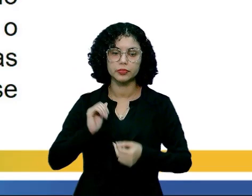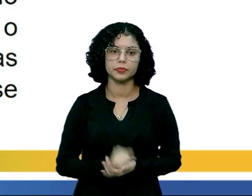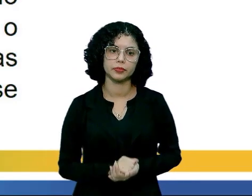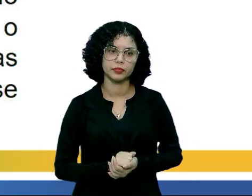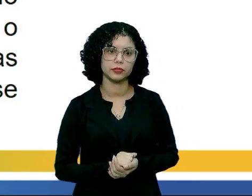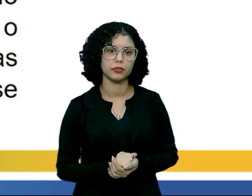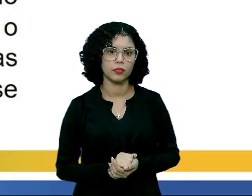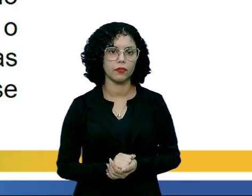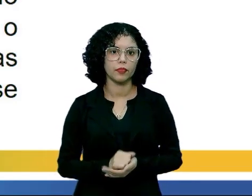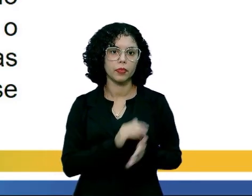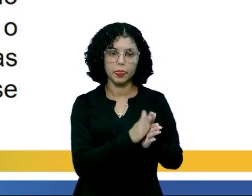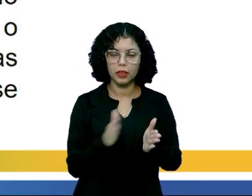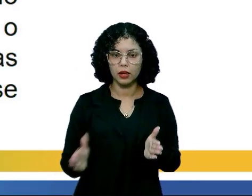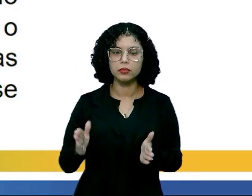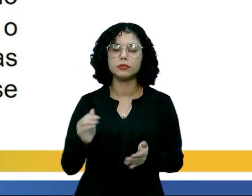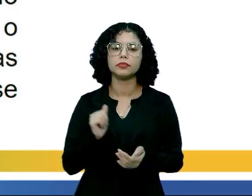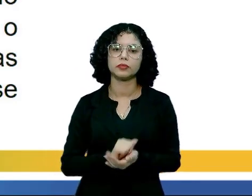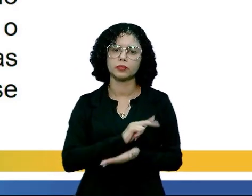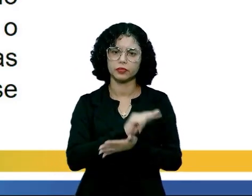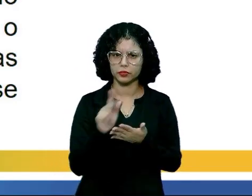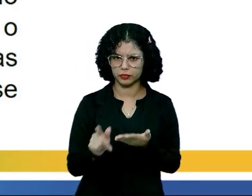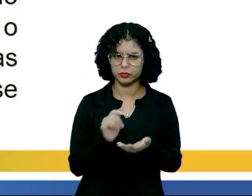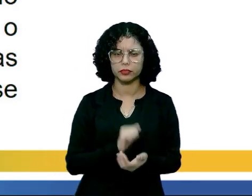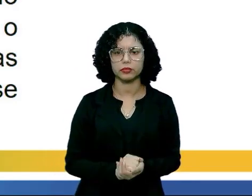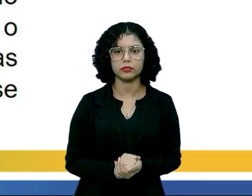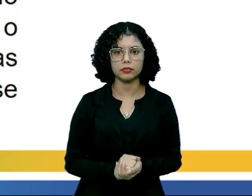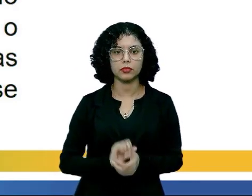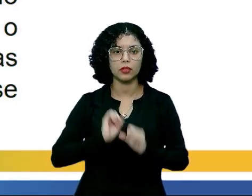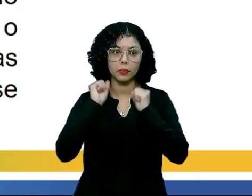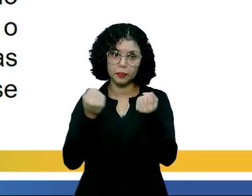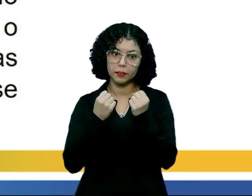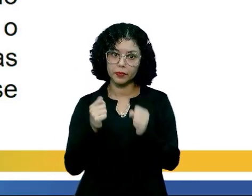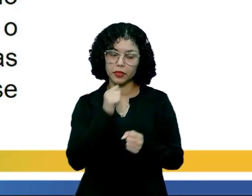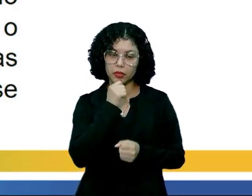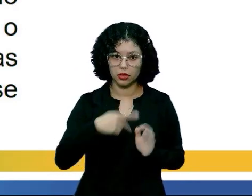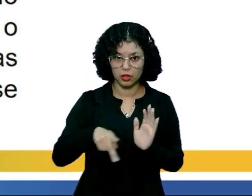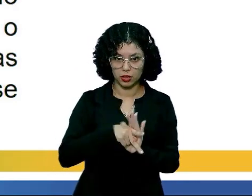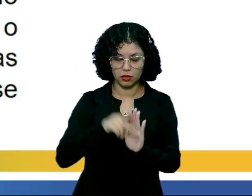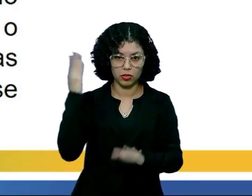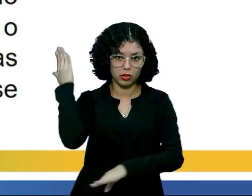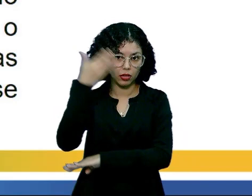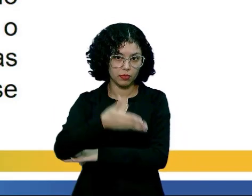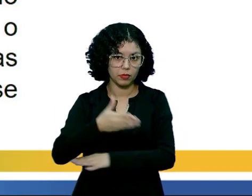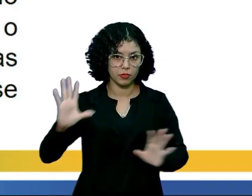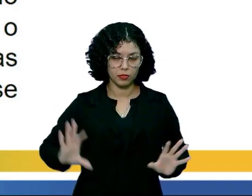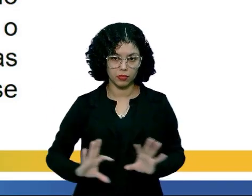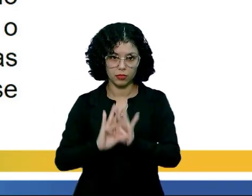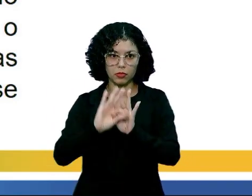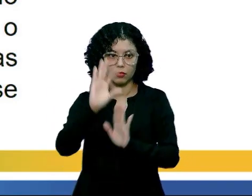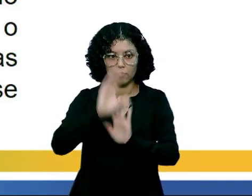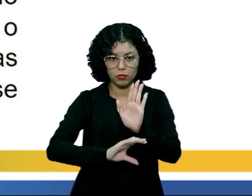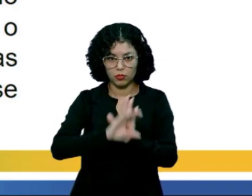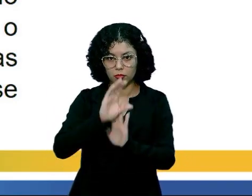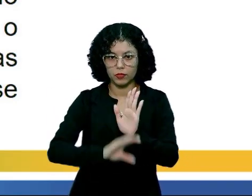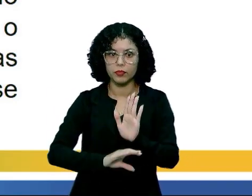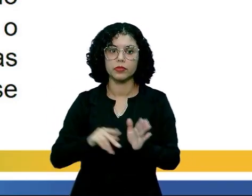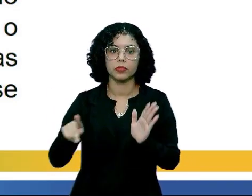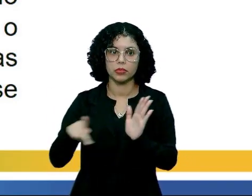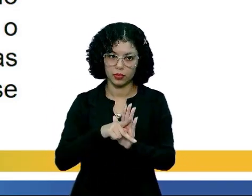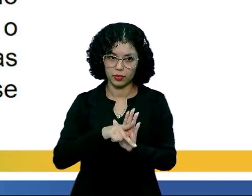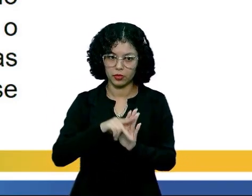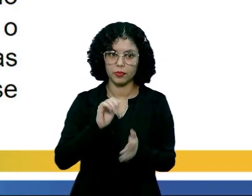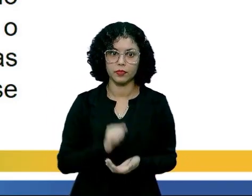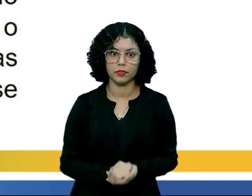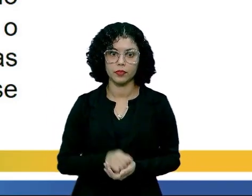o Enem por por uma série de razões embora a atividade física em si não esteja diretamente relacionada ao